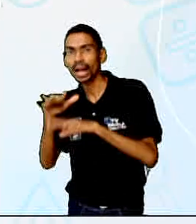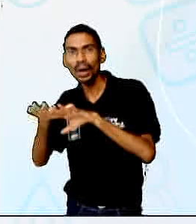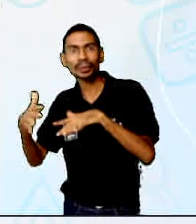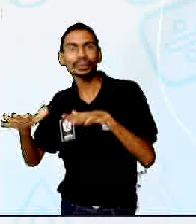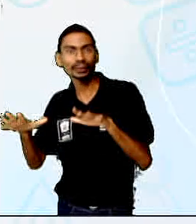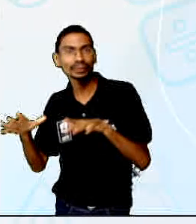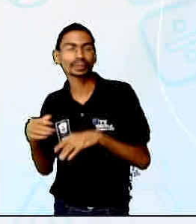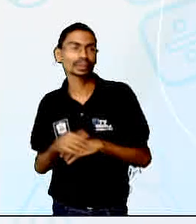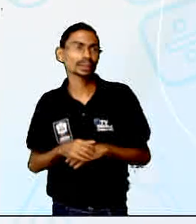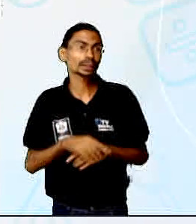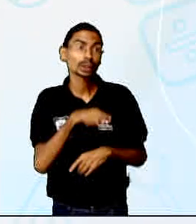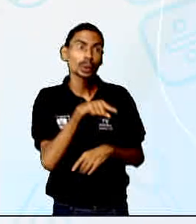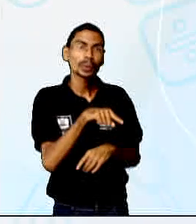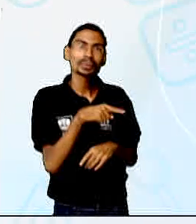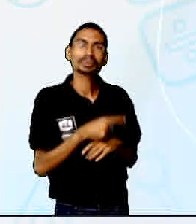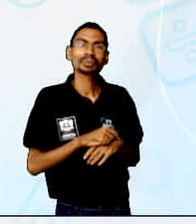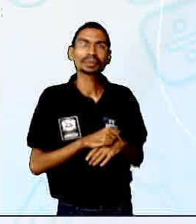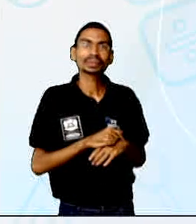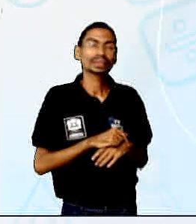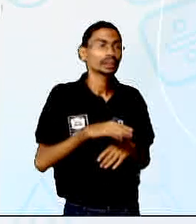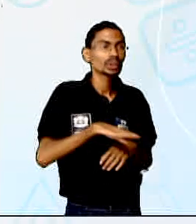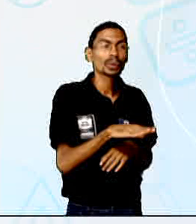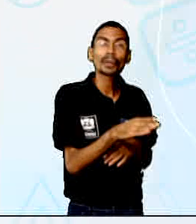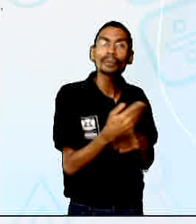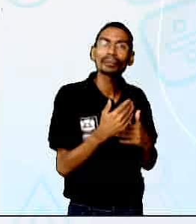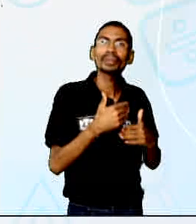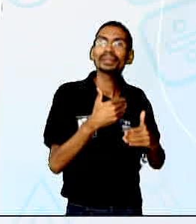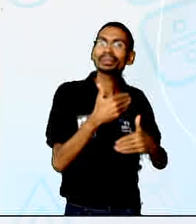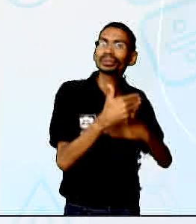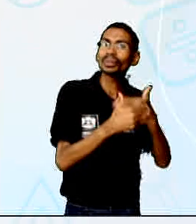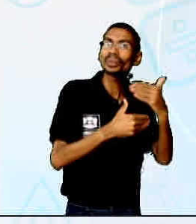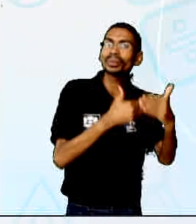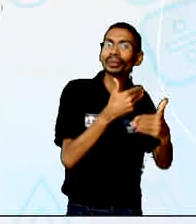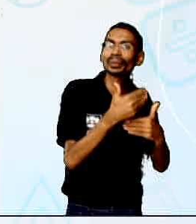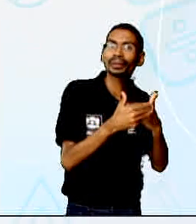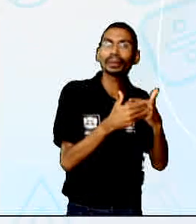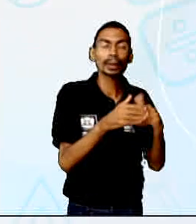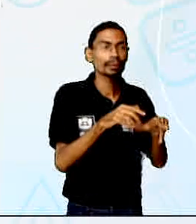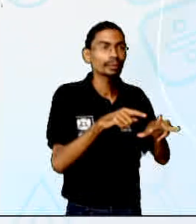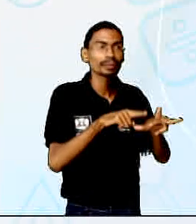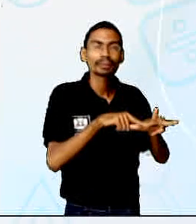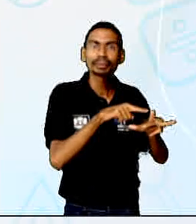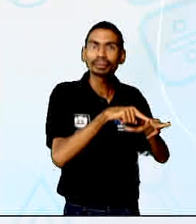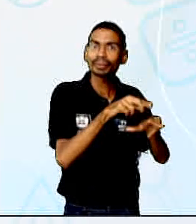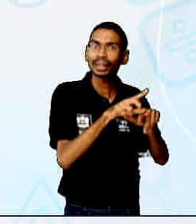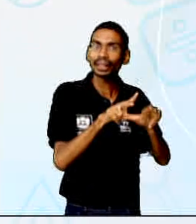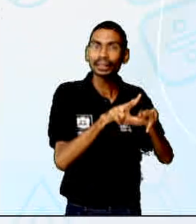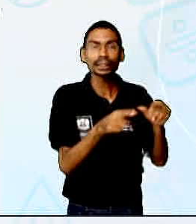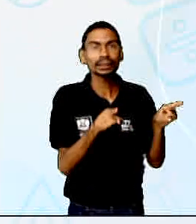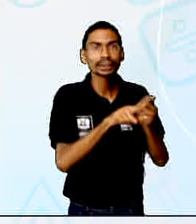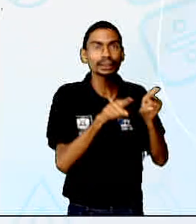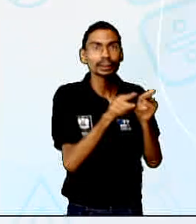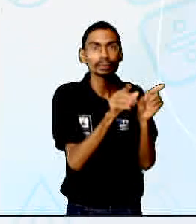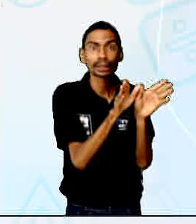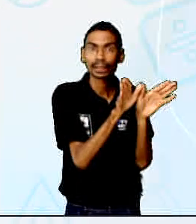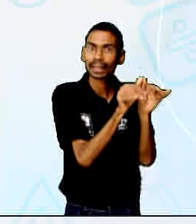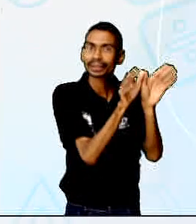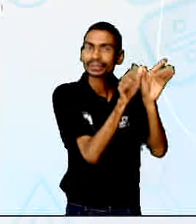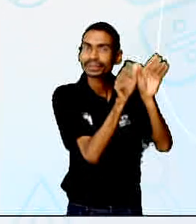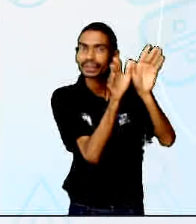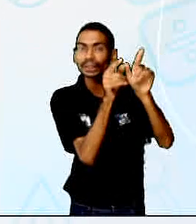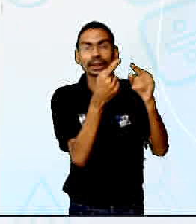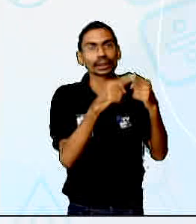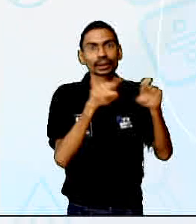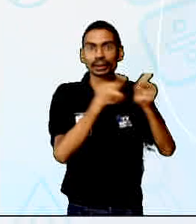eles desenvolveram patas e também asas. Né? Antigamente havia outro grupo que era o grupo